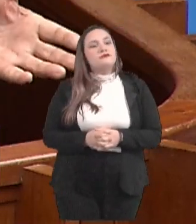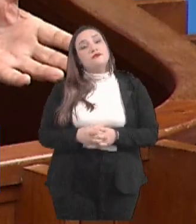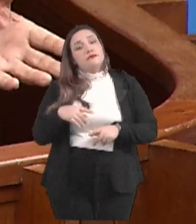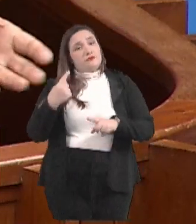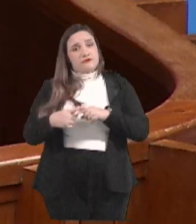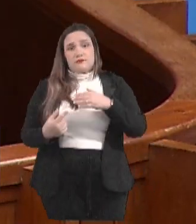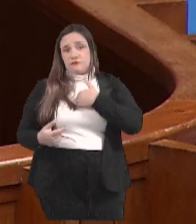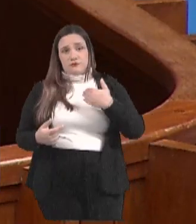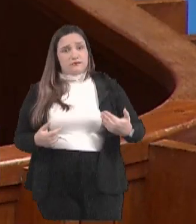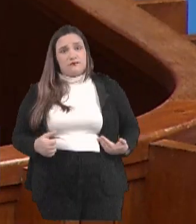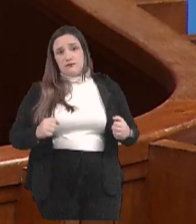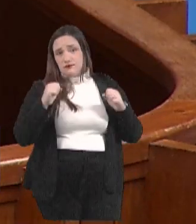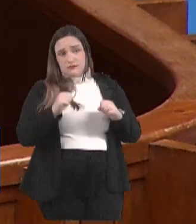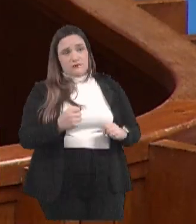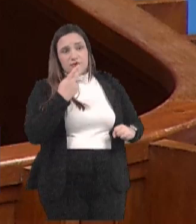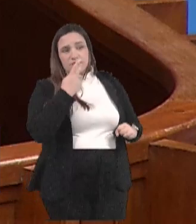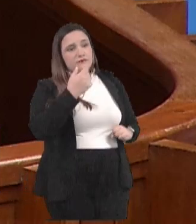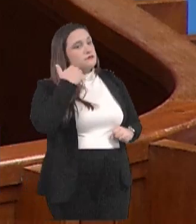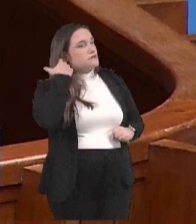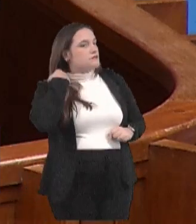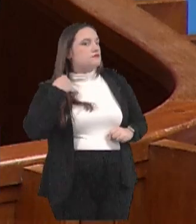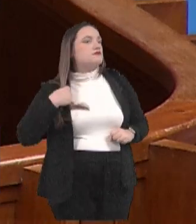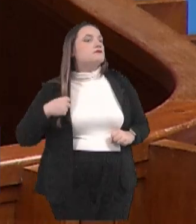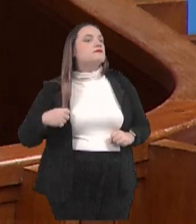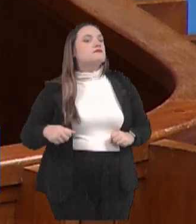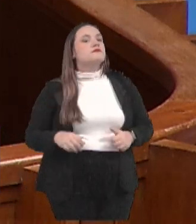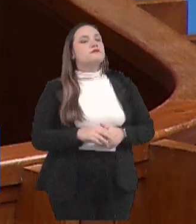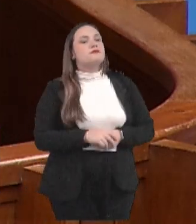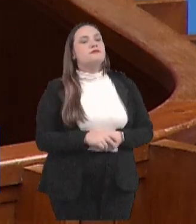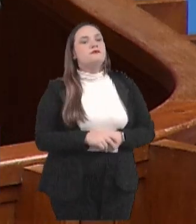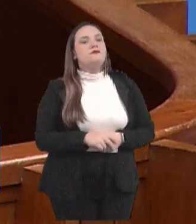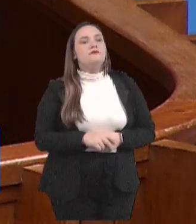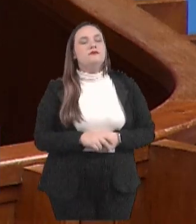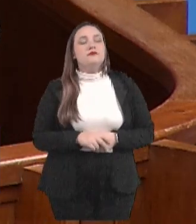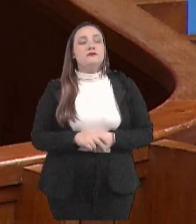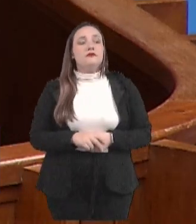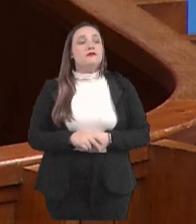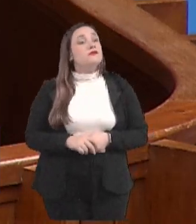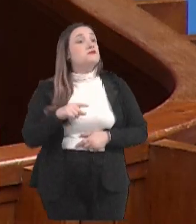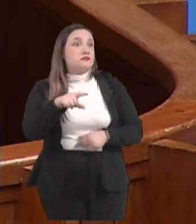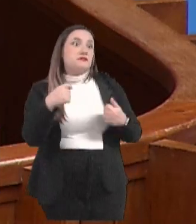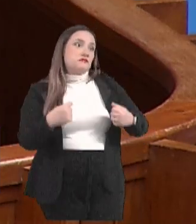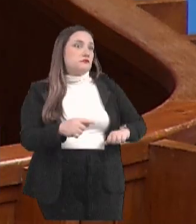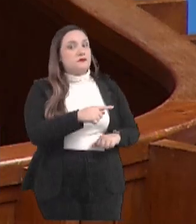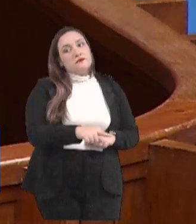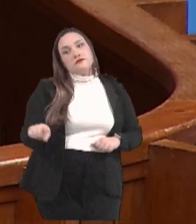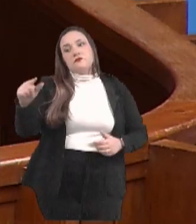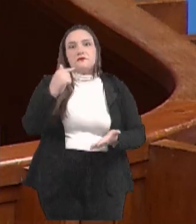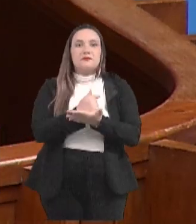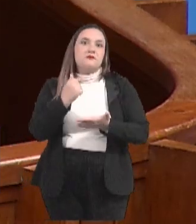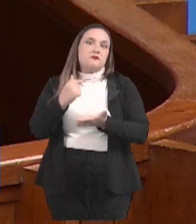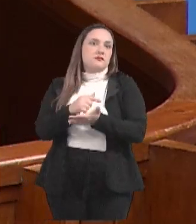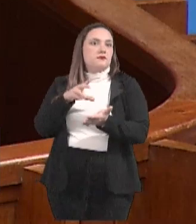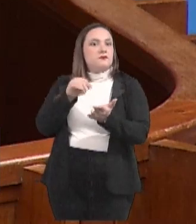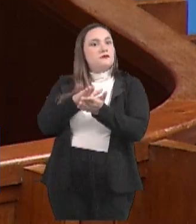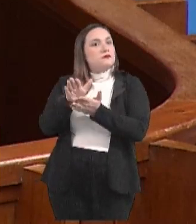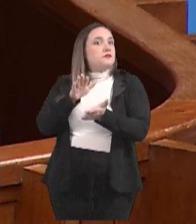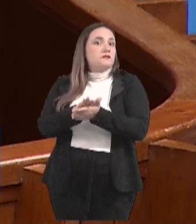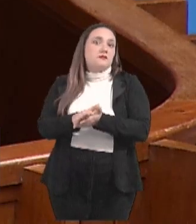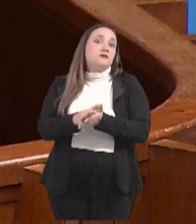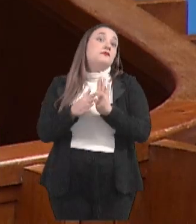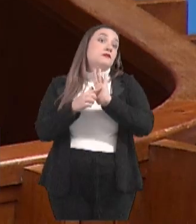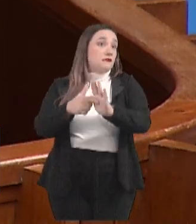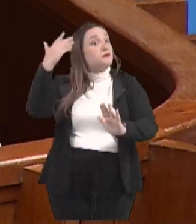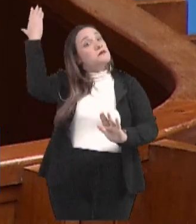para o próprio, olha, você tem que ir lá no cartório do registro de imóvel e tirar uma certidão de que você é